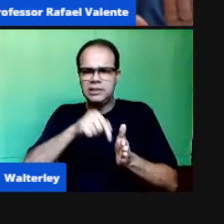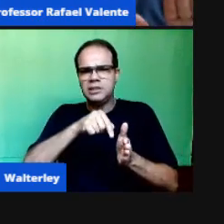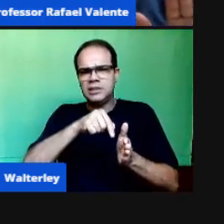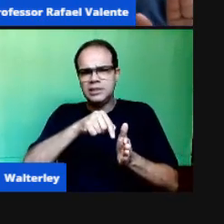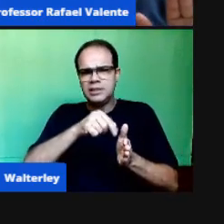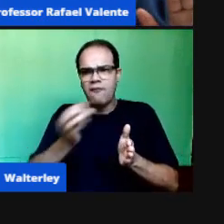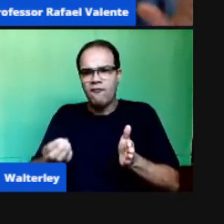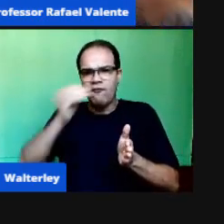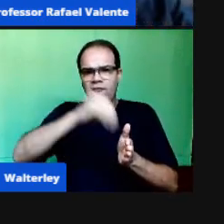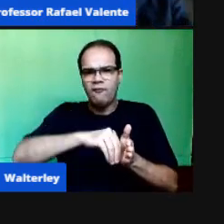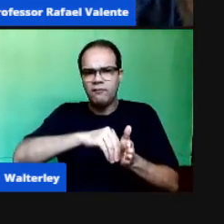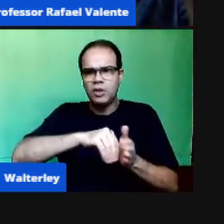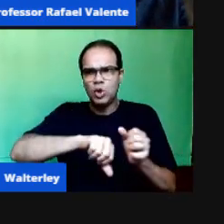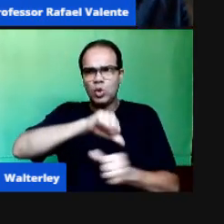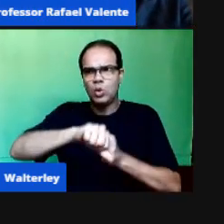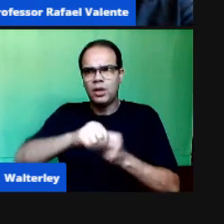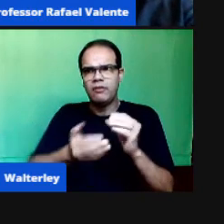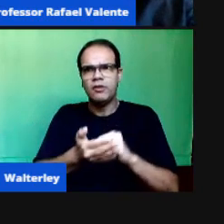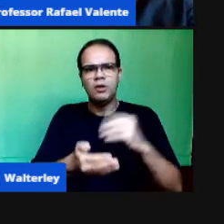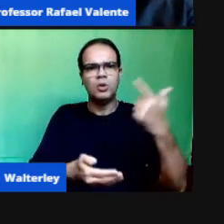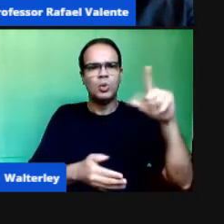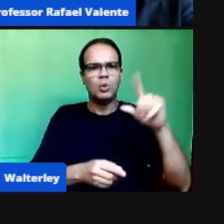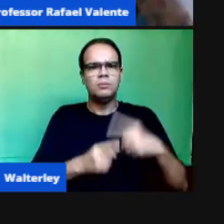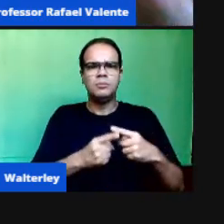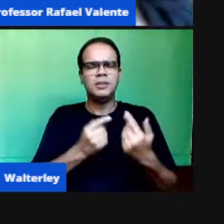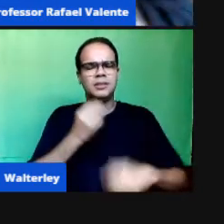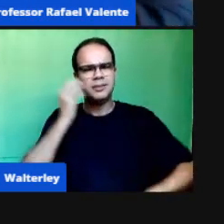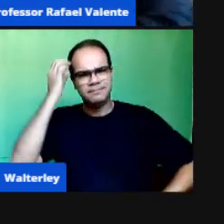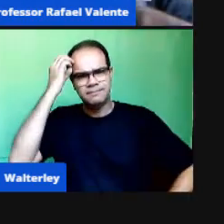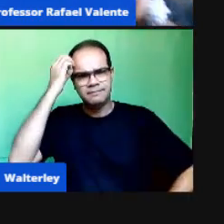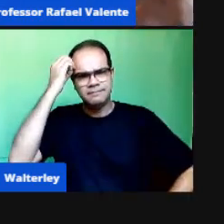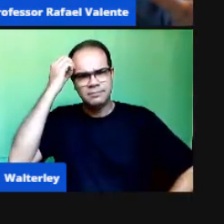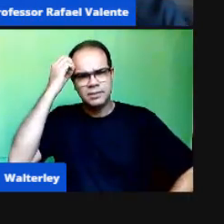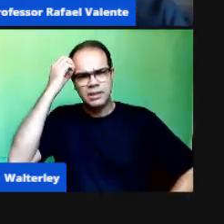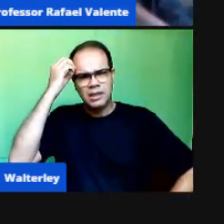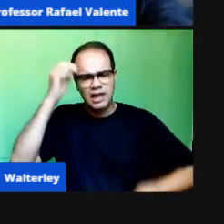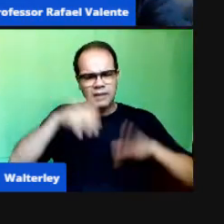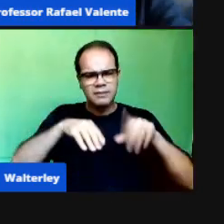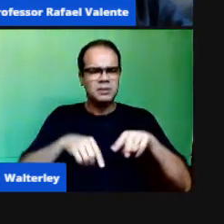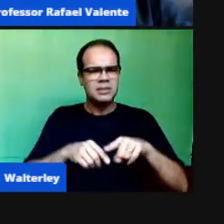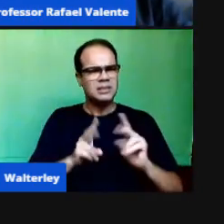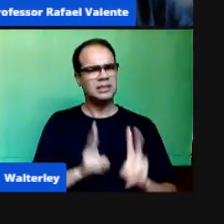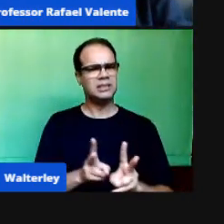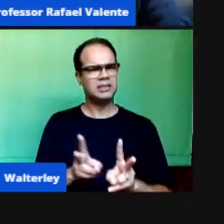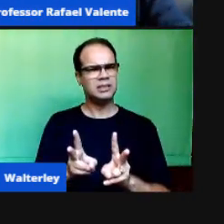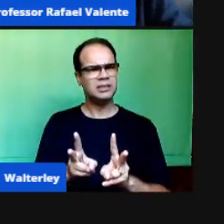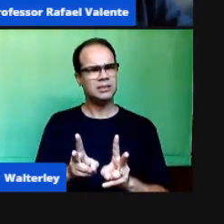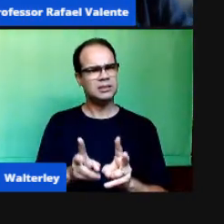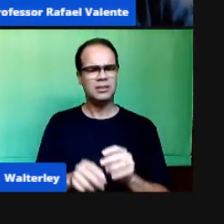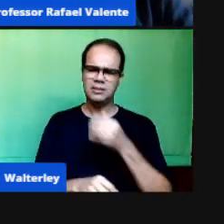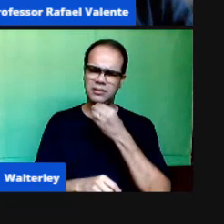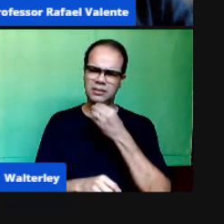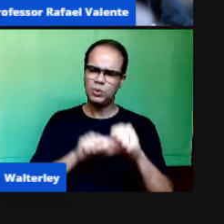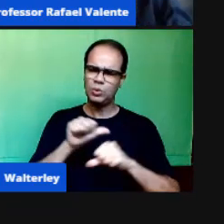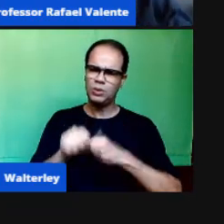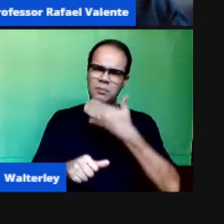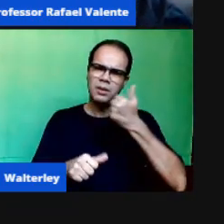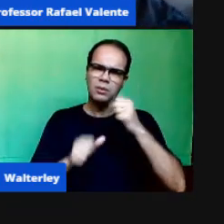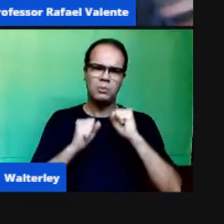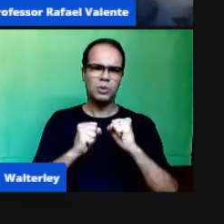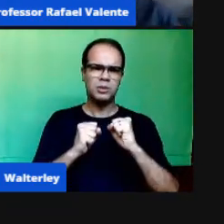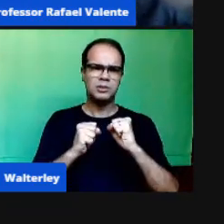de autoconhecimento. Falar, mas caramba, por que eu estou fazendo isso se eu posso melhorar em outro aspecto da minha